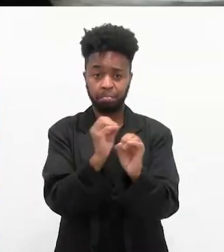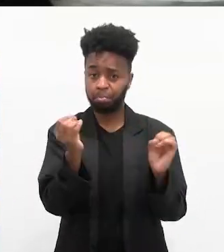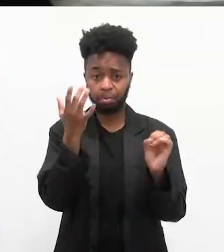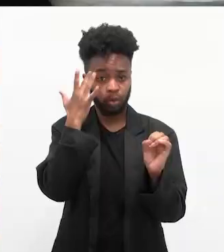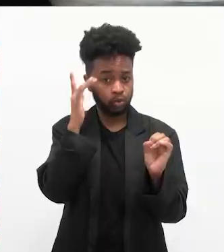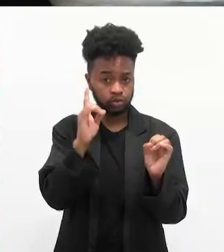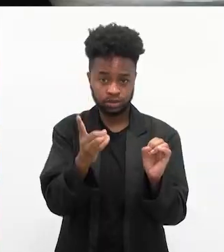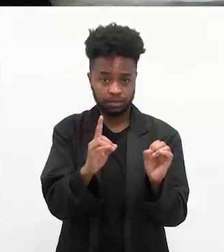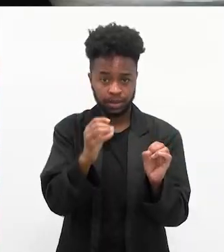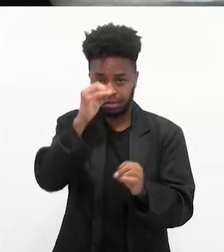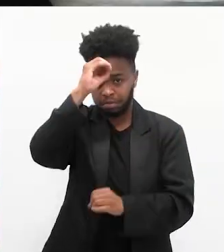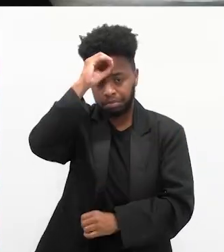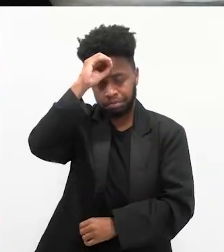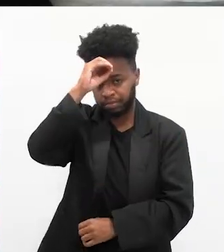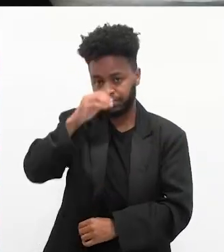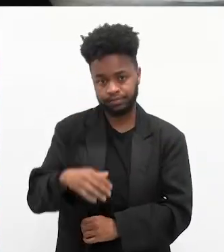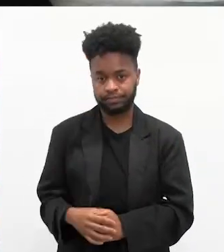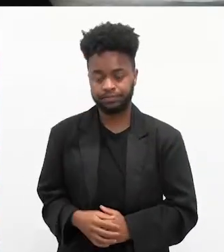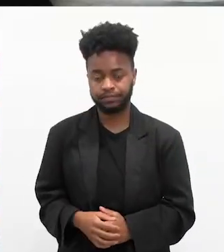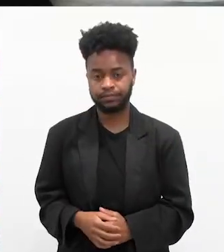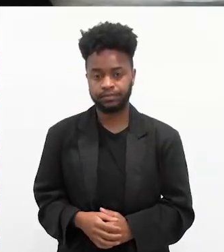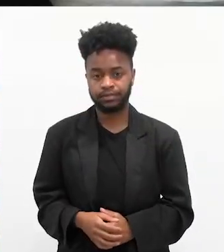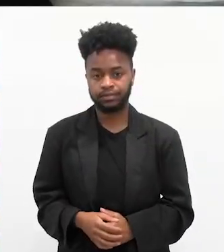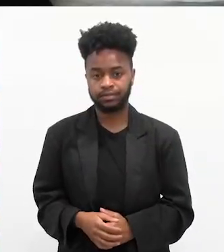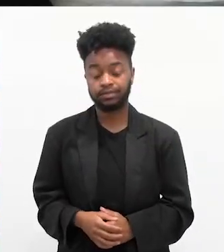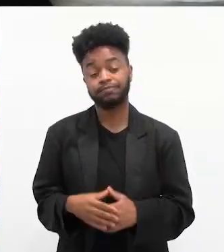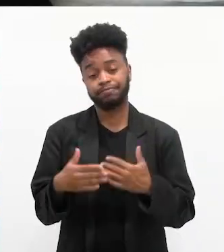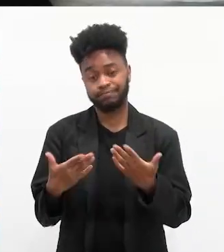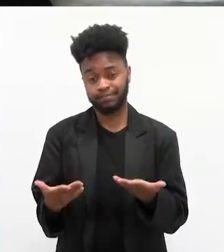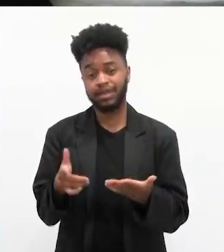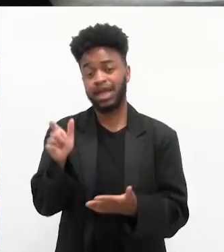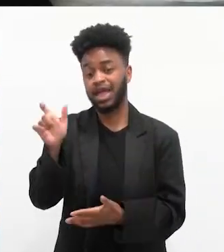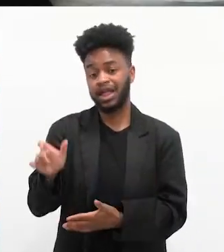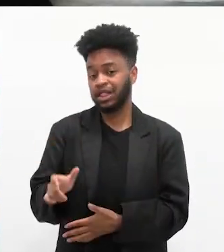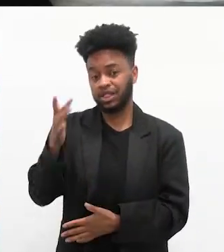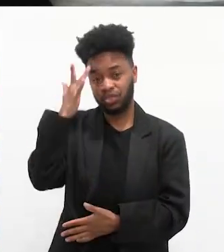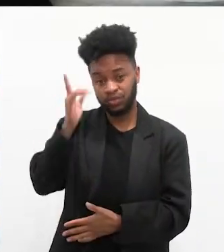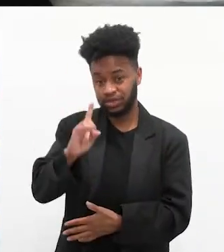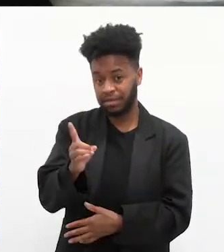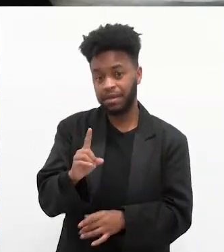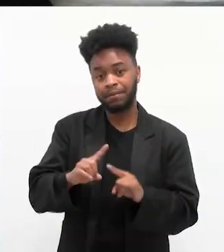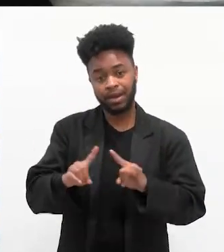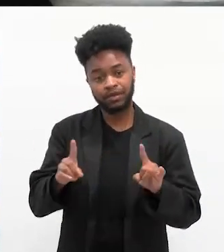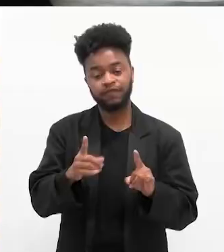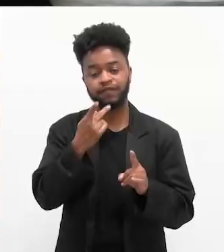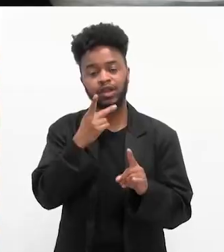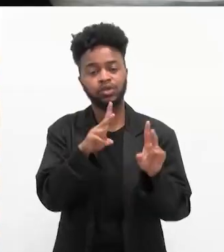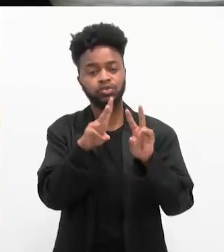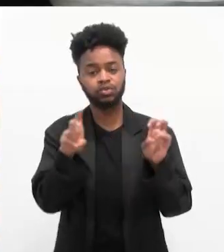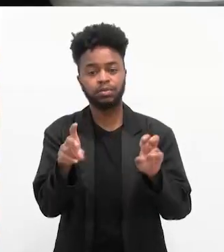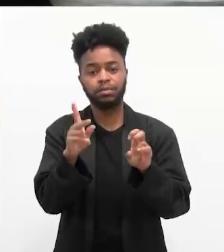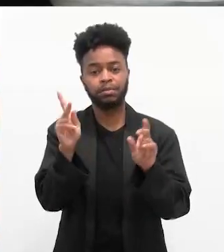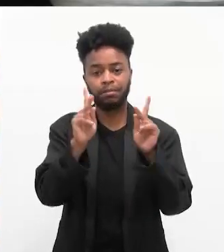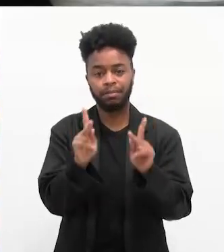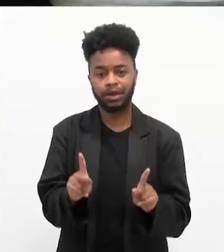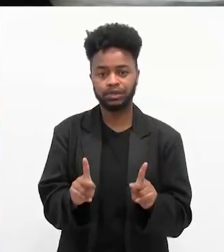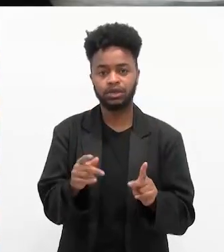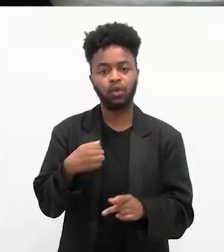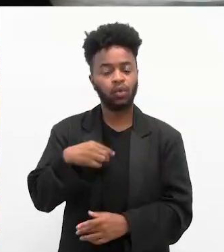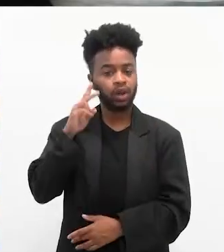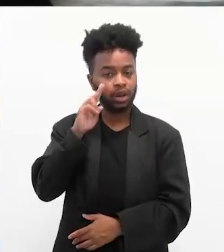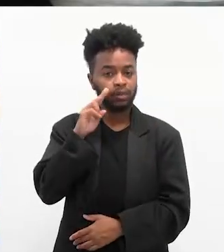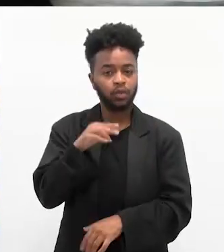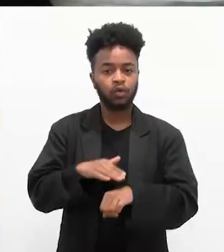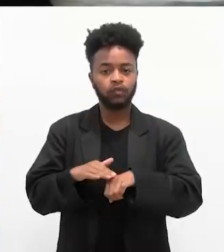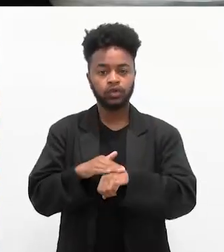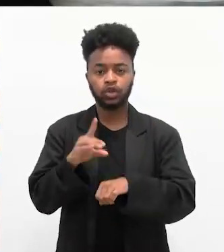guerra que nenhum deles tinha conhecimento, e justamente ele, sem saber, fala sobre a